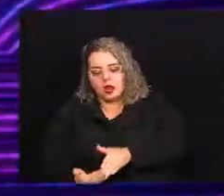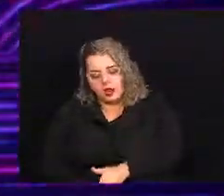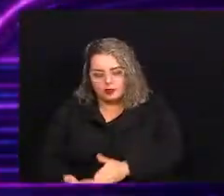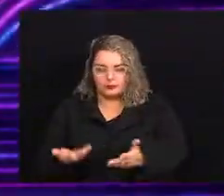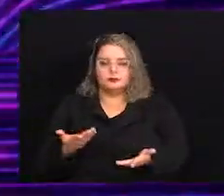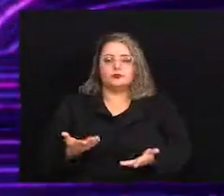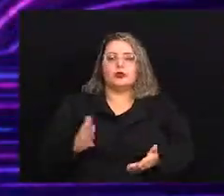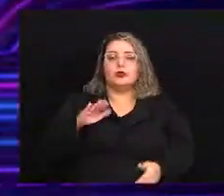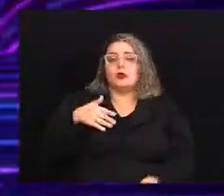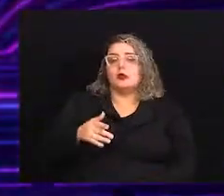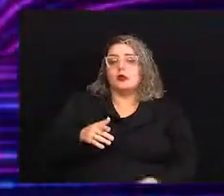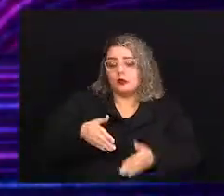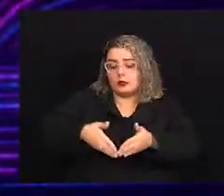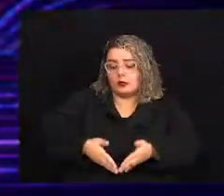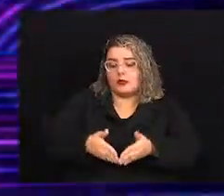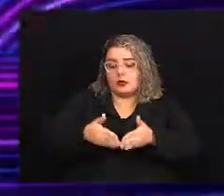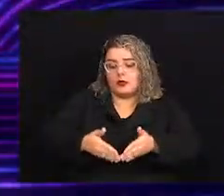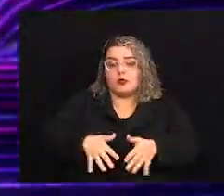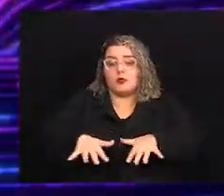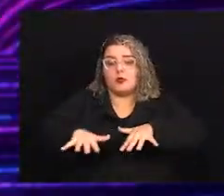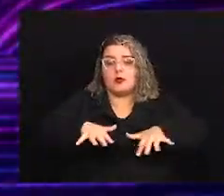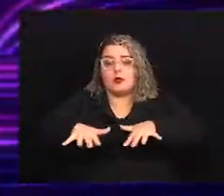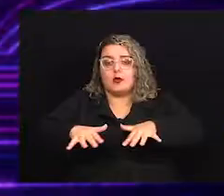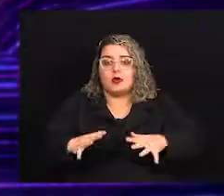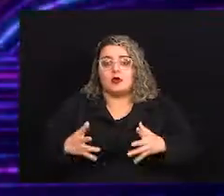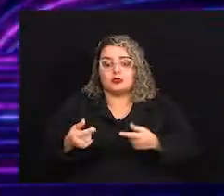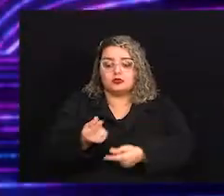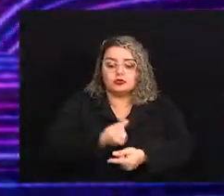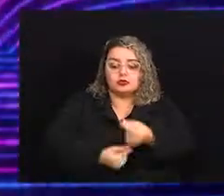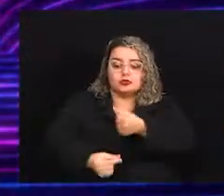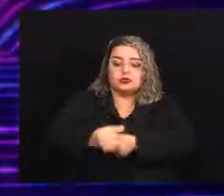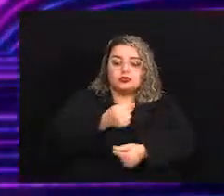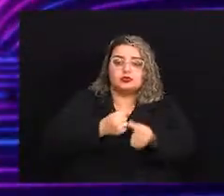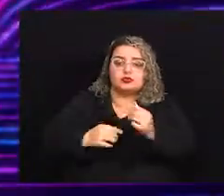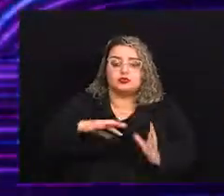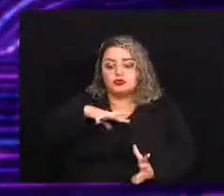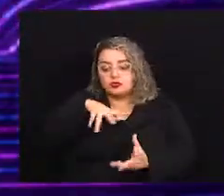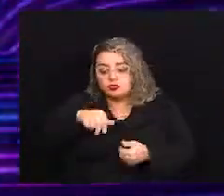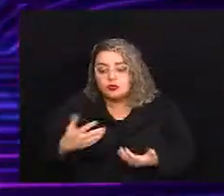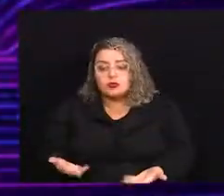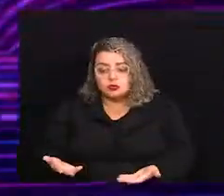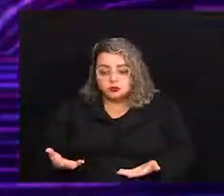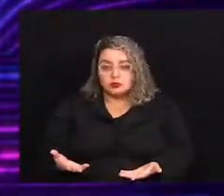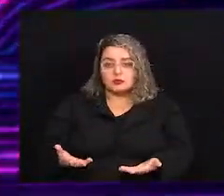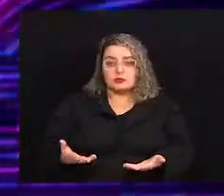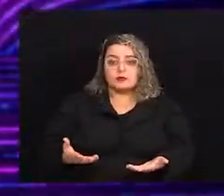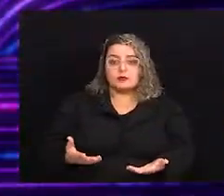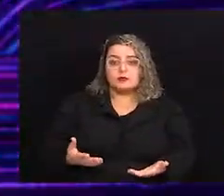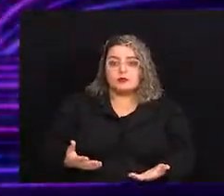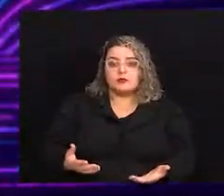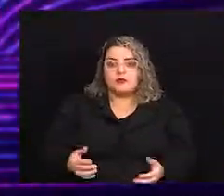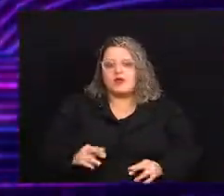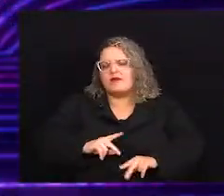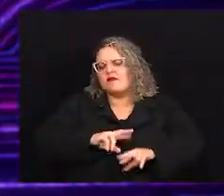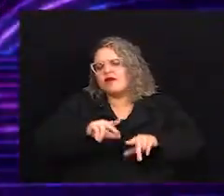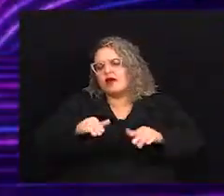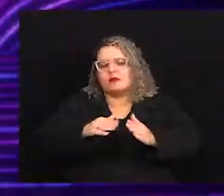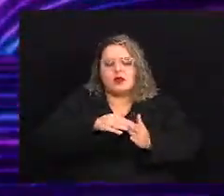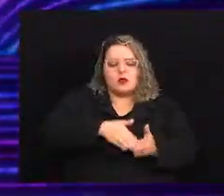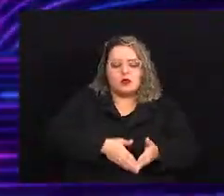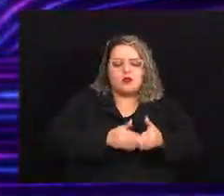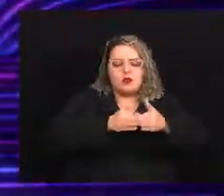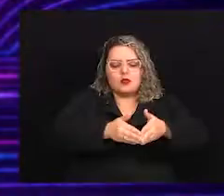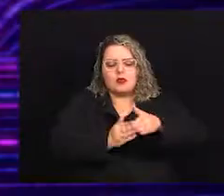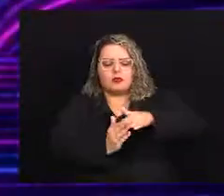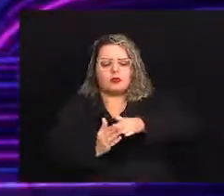o transporte marítimo era o que movimentava, né, as economias do mundo, aconteciam muitos naufrágios